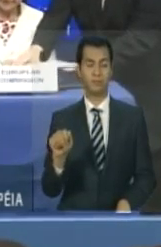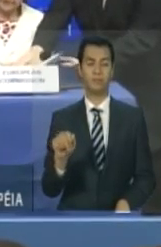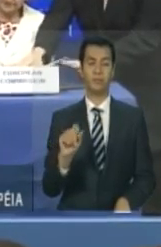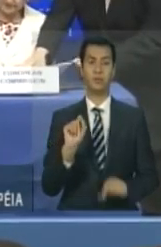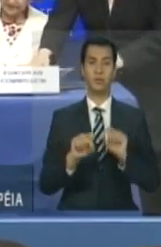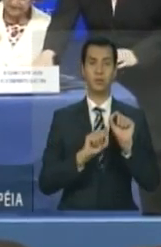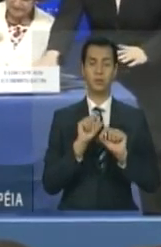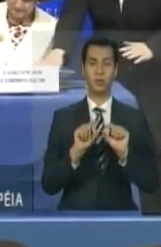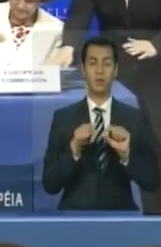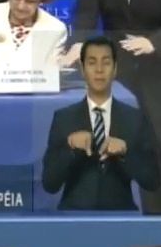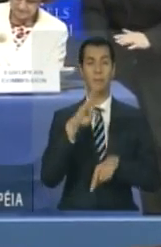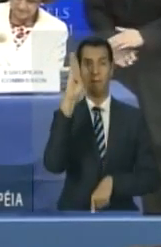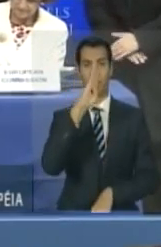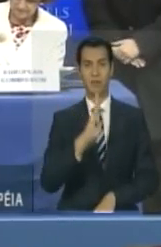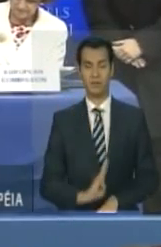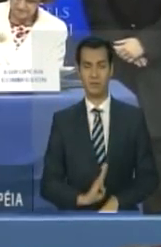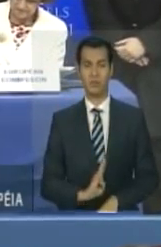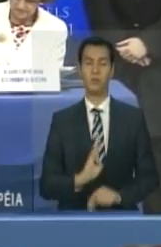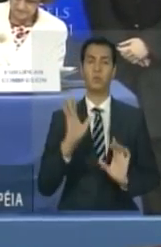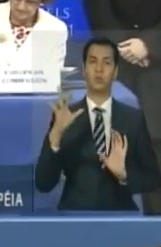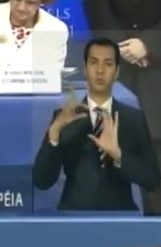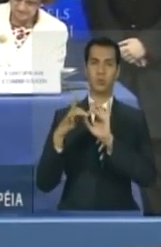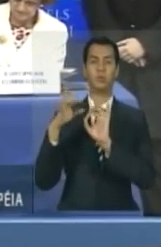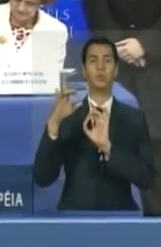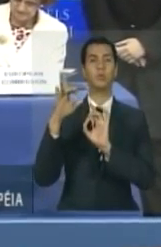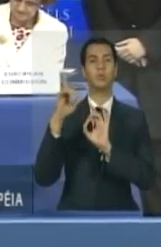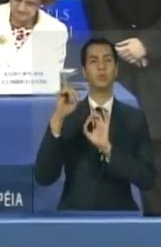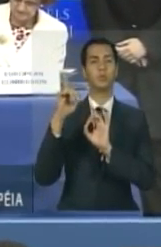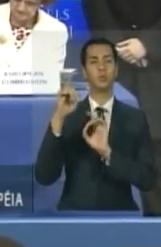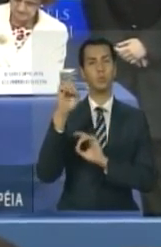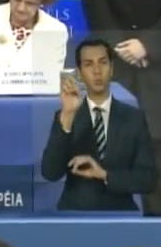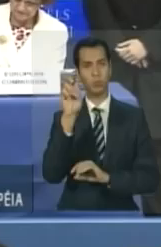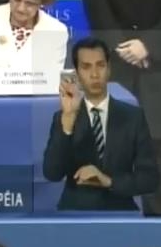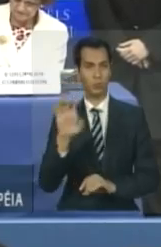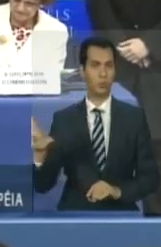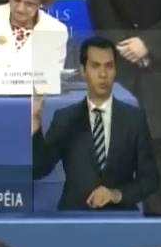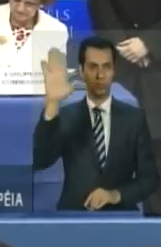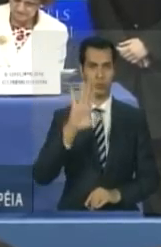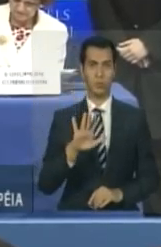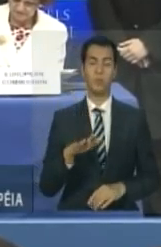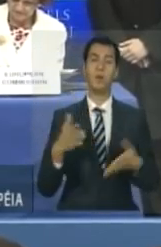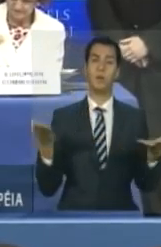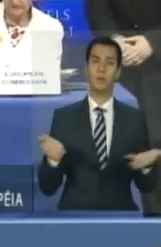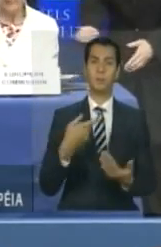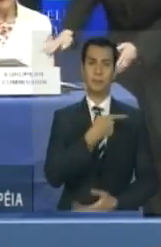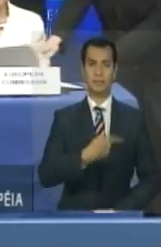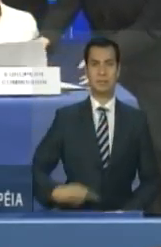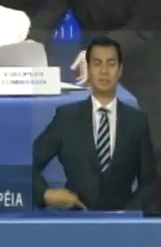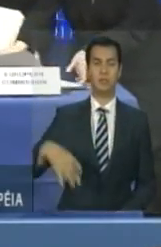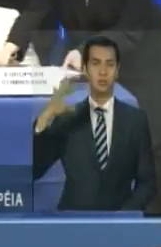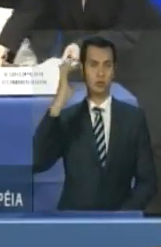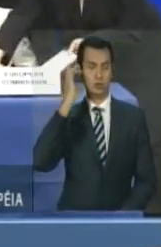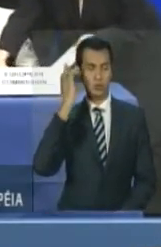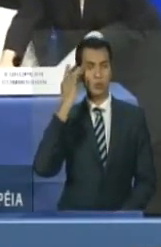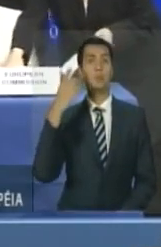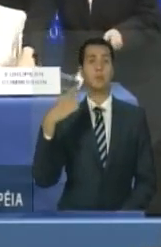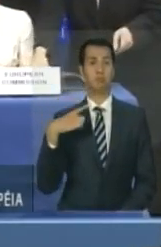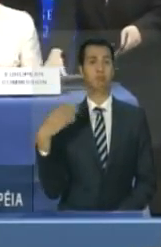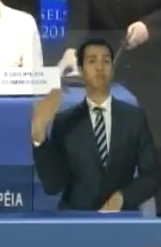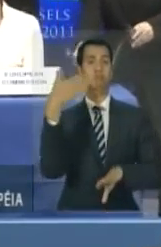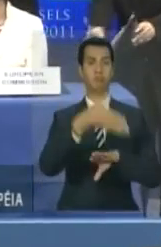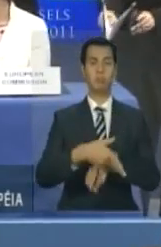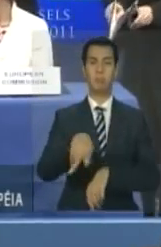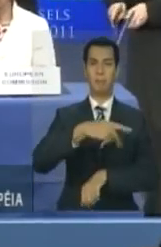se prepara para assinar o acordo do programa Conjunto em Cultura, um dos vários acordos firmados